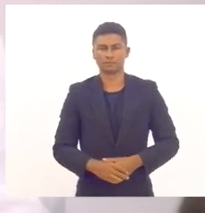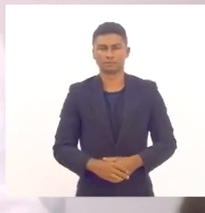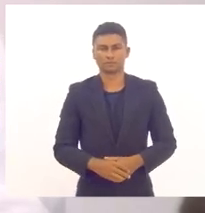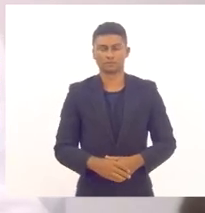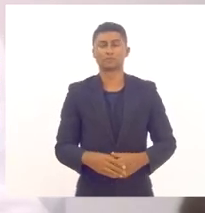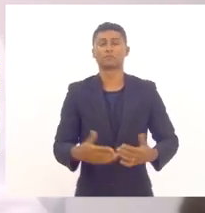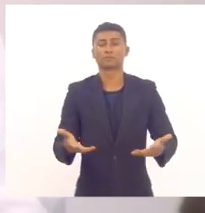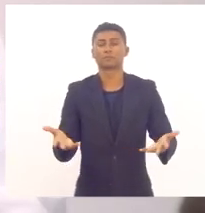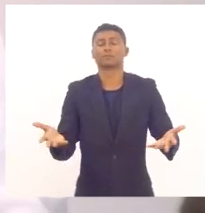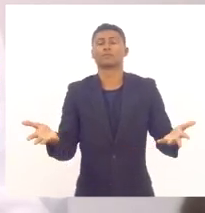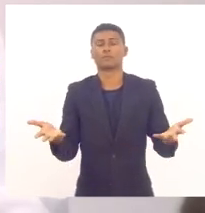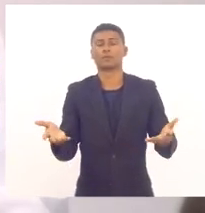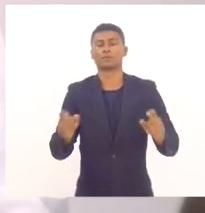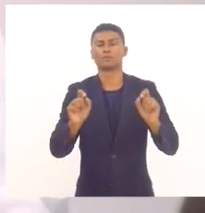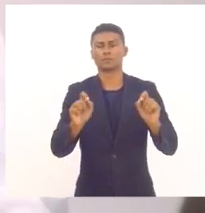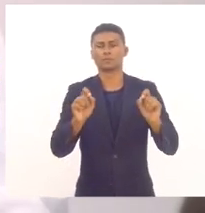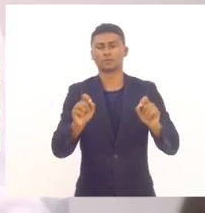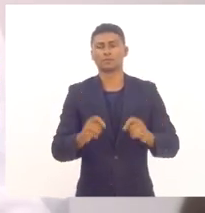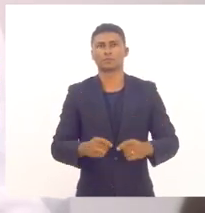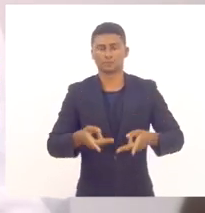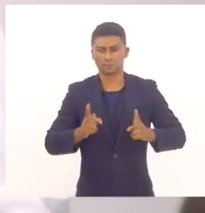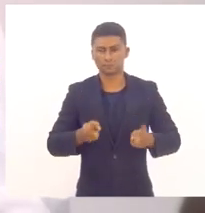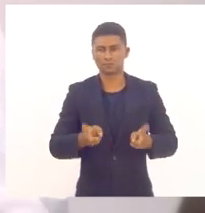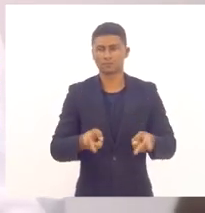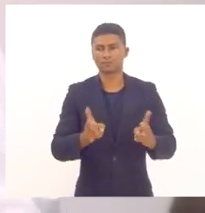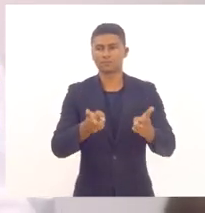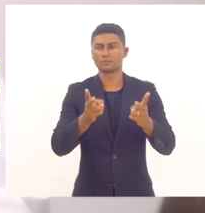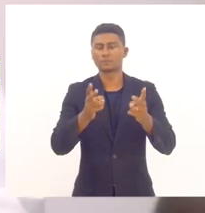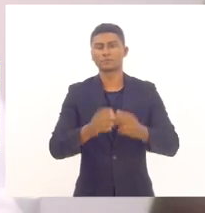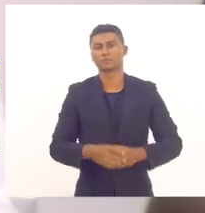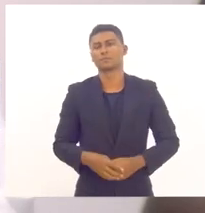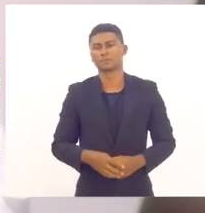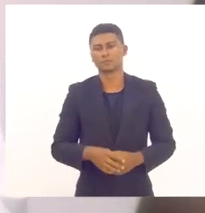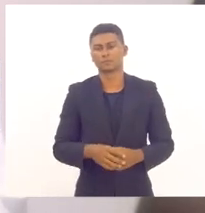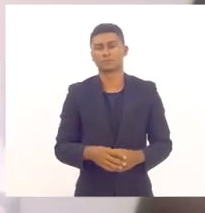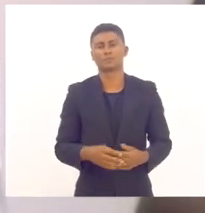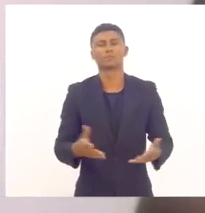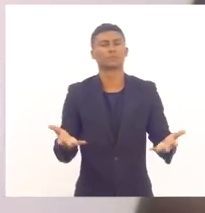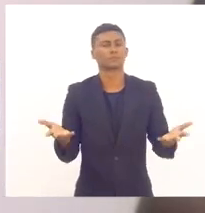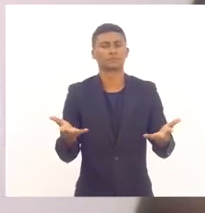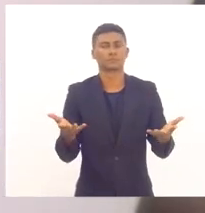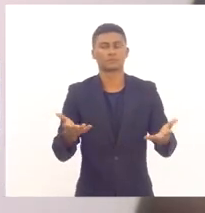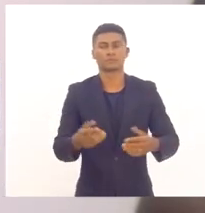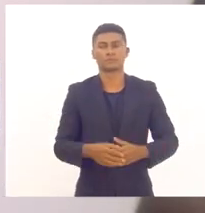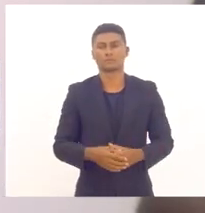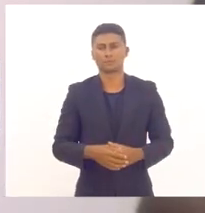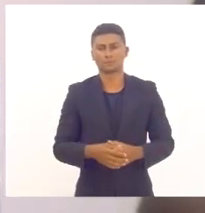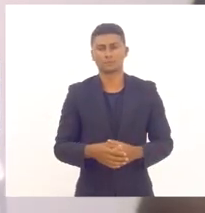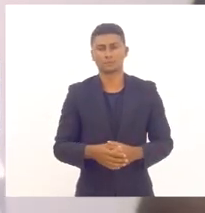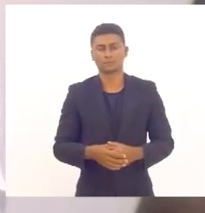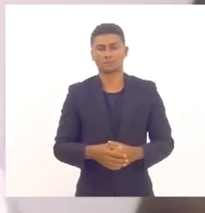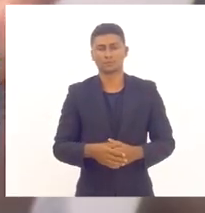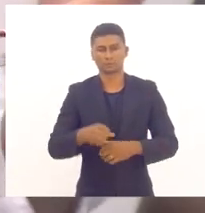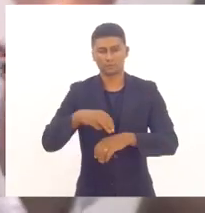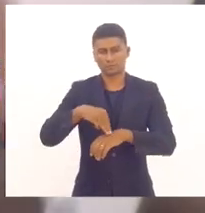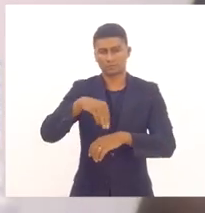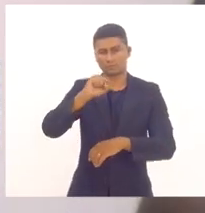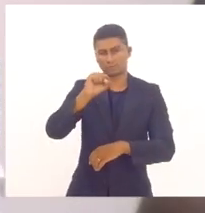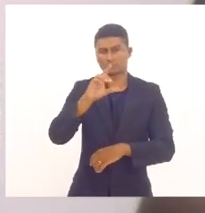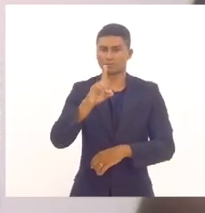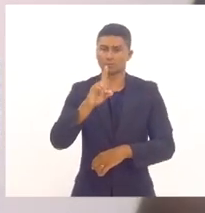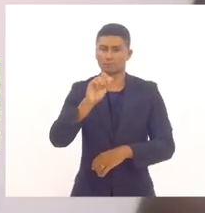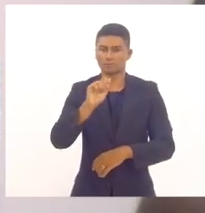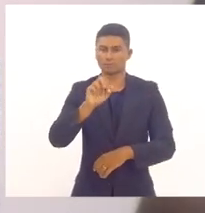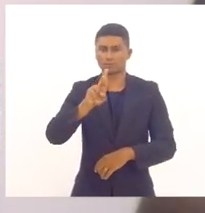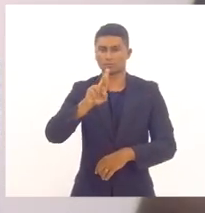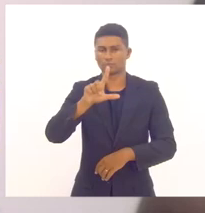vamos então dar sequência. Vamos ouvir agora a mestra Darlene, que